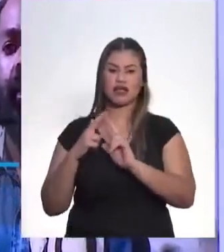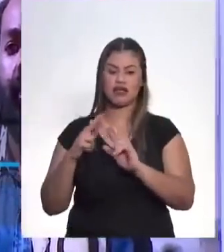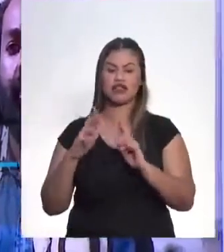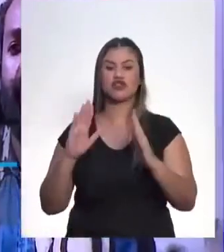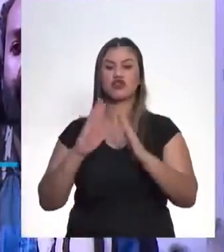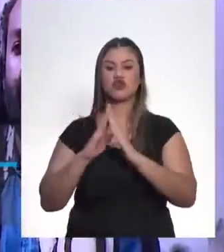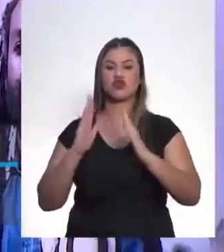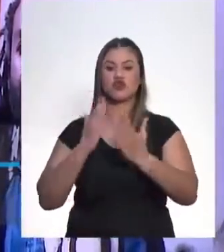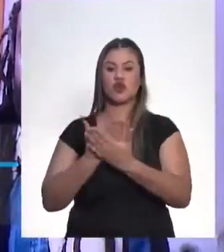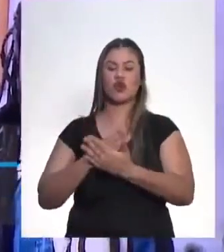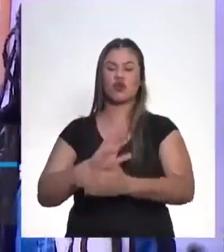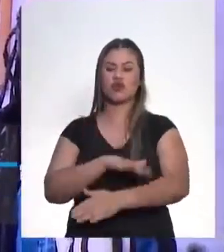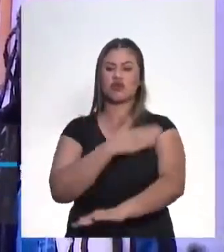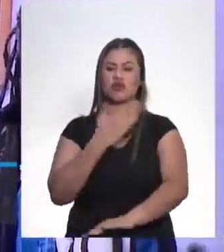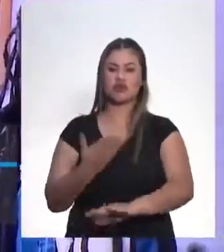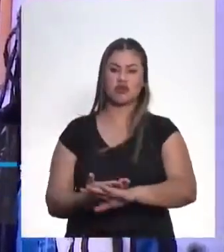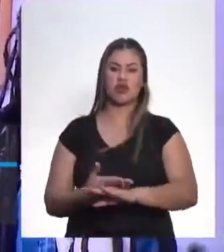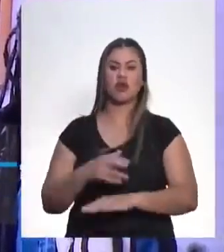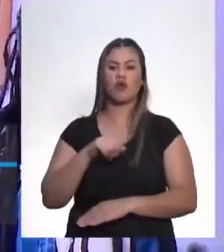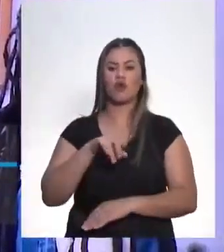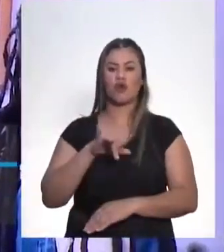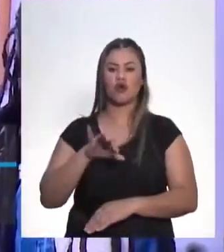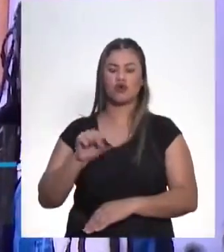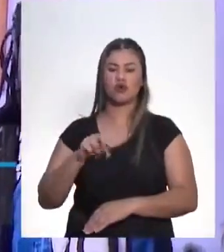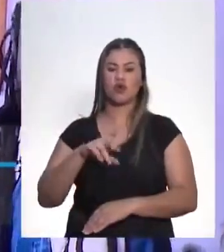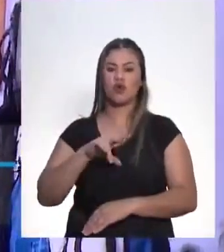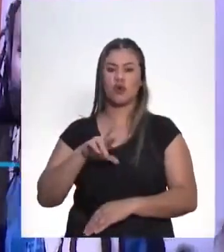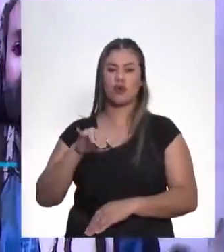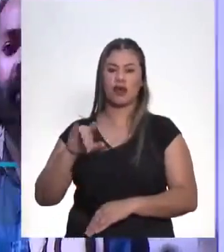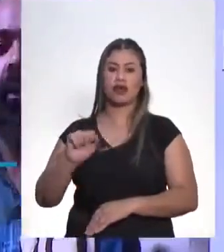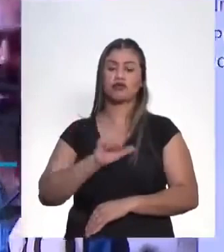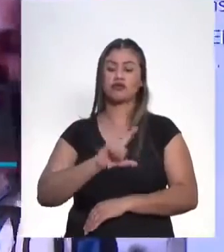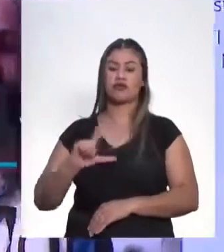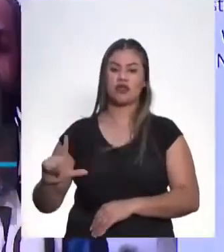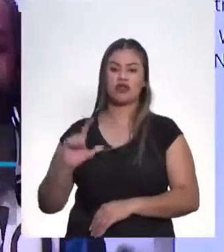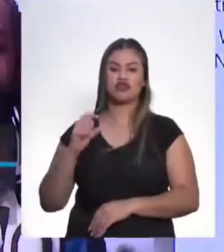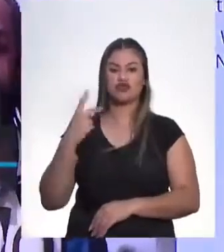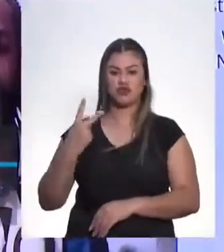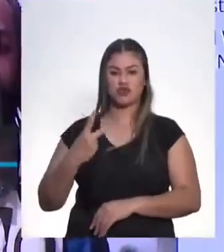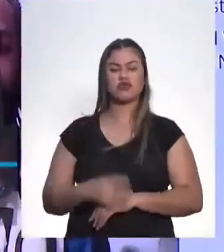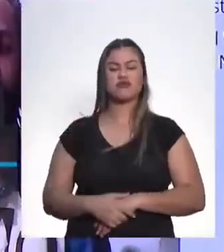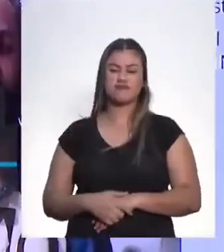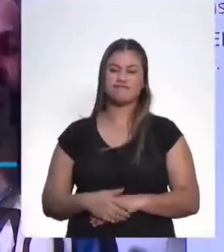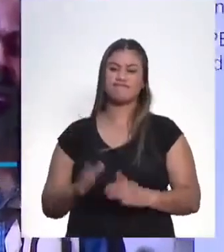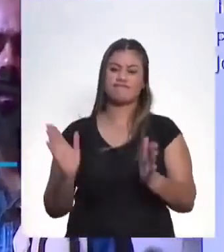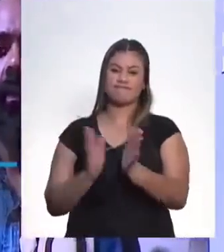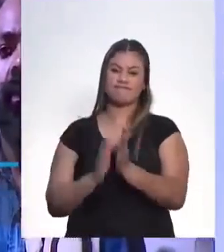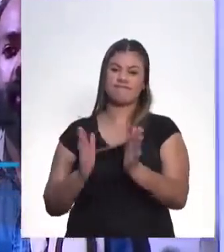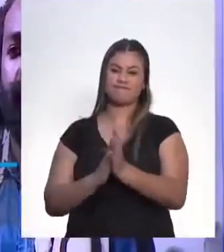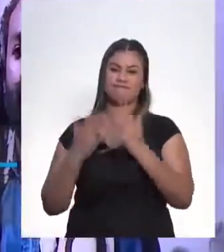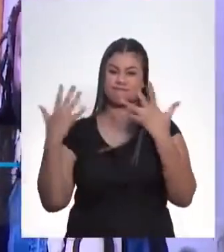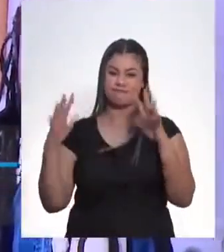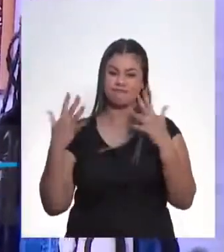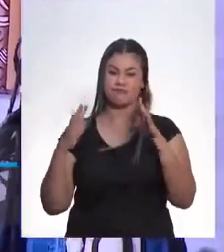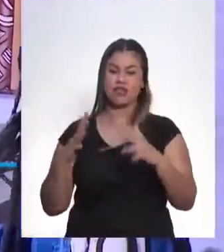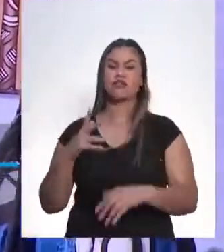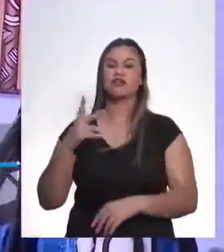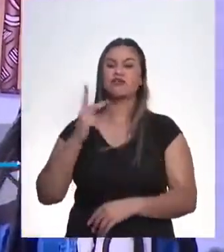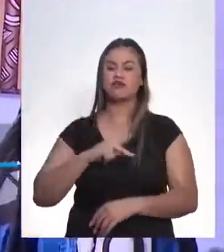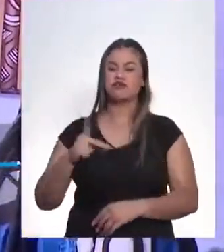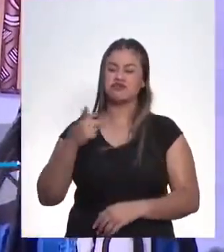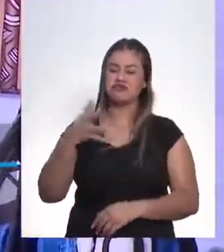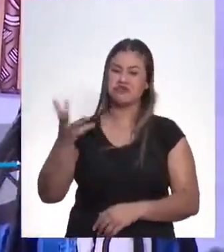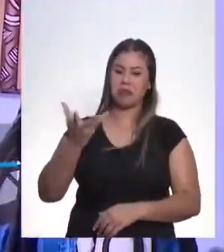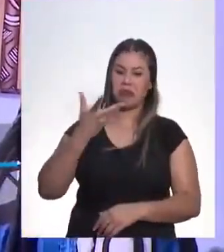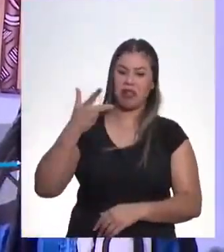Integral Wilson Roberto Simonini, Jardim Nazaré, Leste 2. Parabéns, professor, nós ficamos aqui encantados de